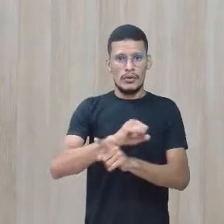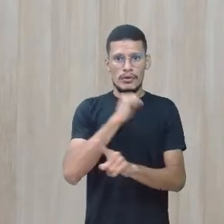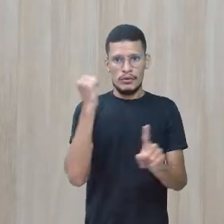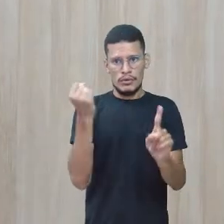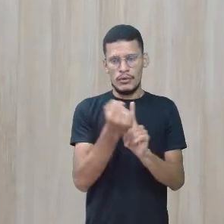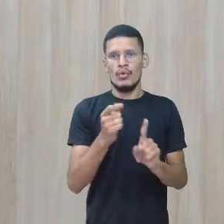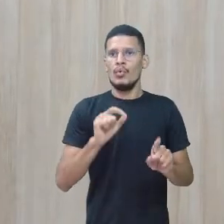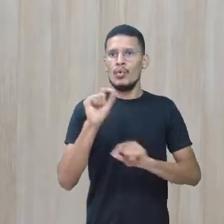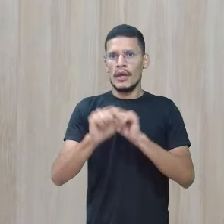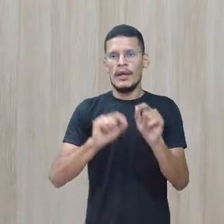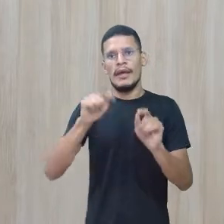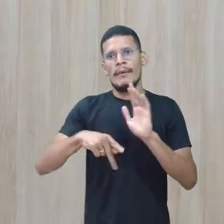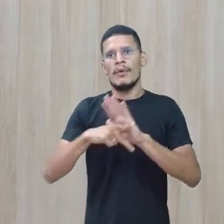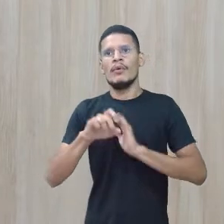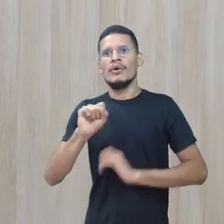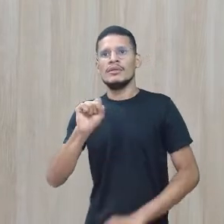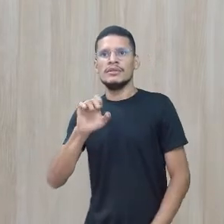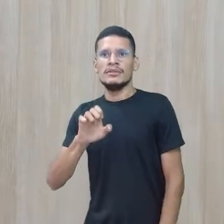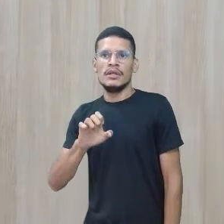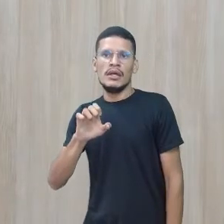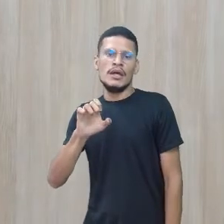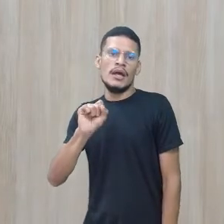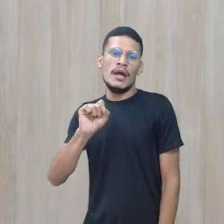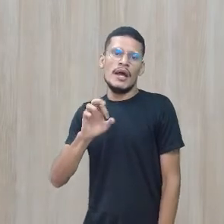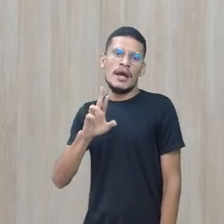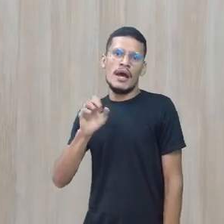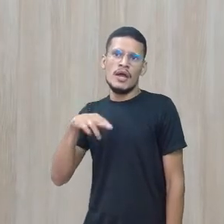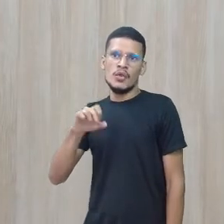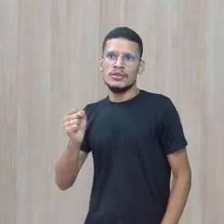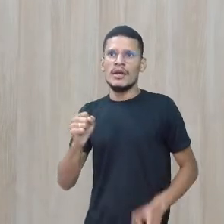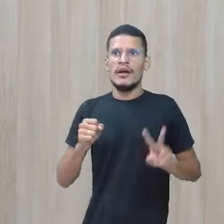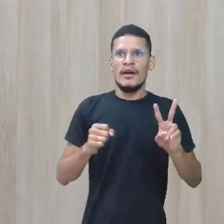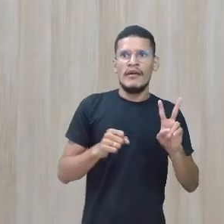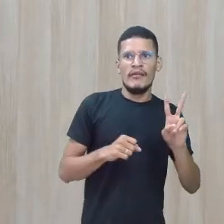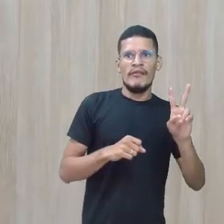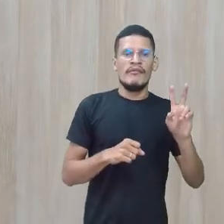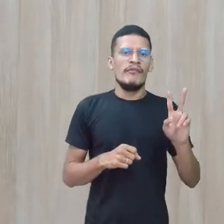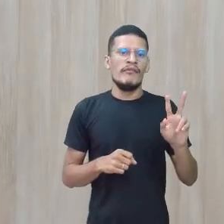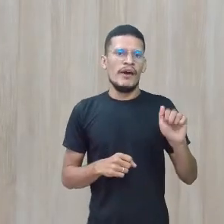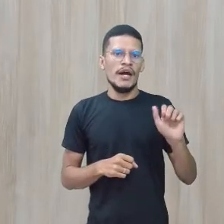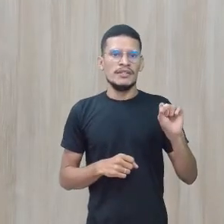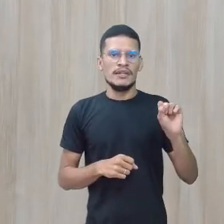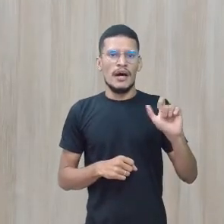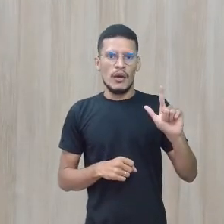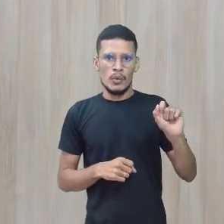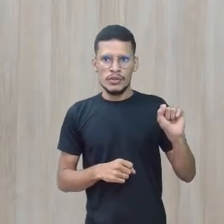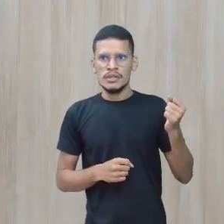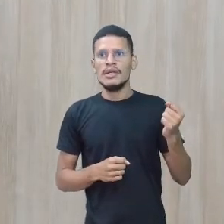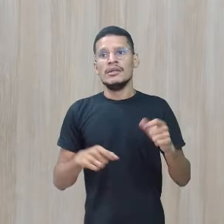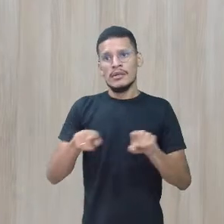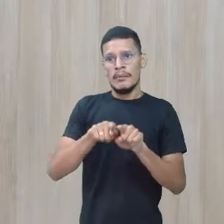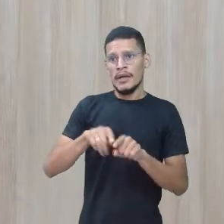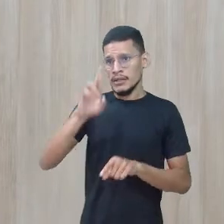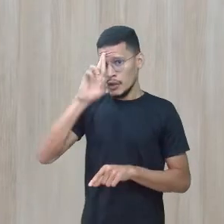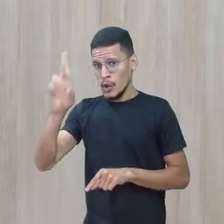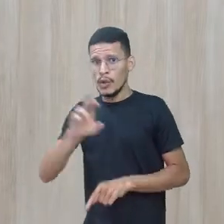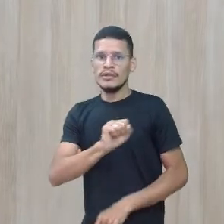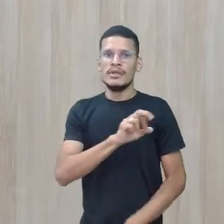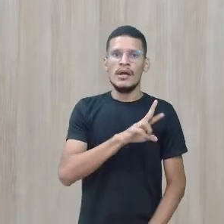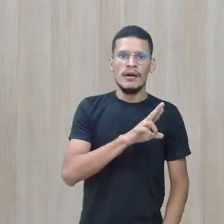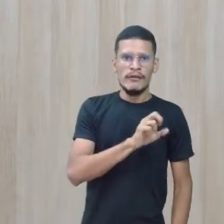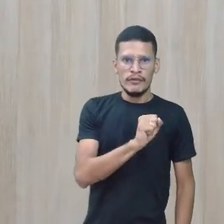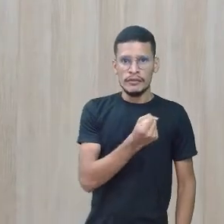social, ela se dava entre suzeranos e vassalos e entre senhores e servos. Lembrando, se a gente viu também na aula passada,